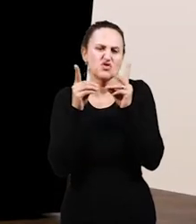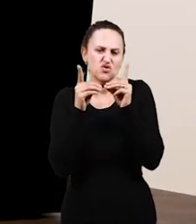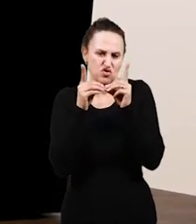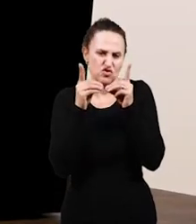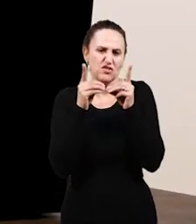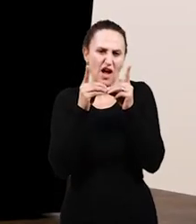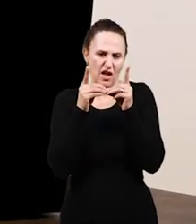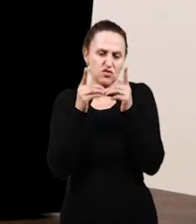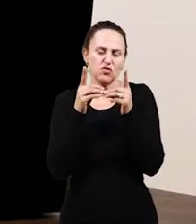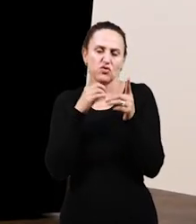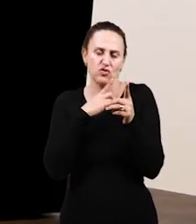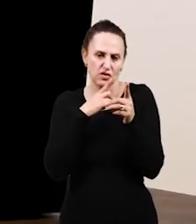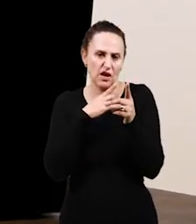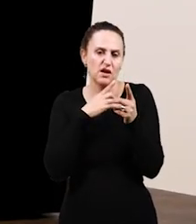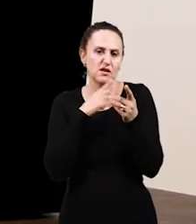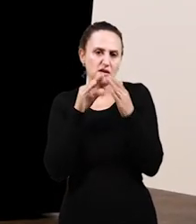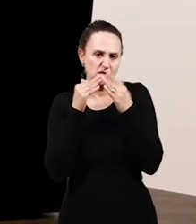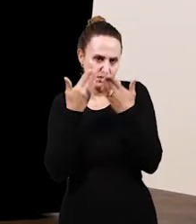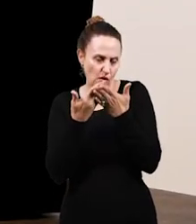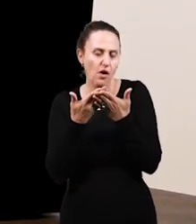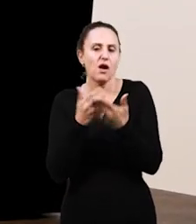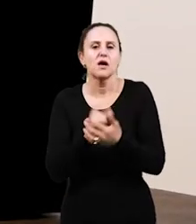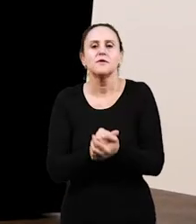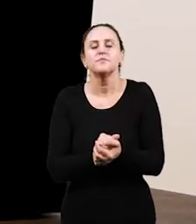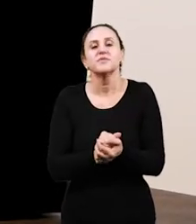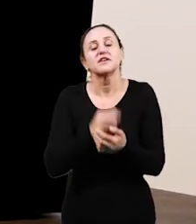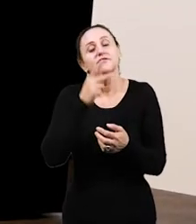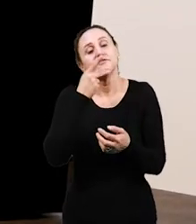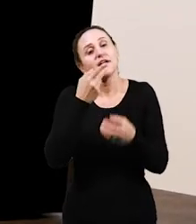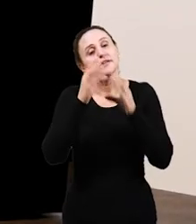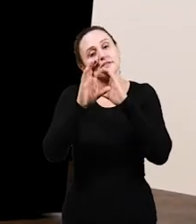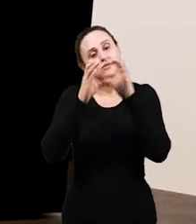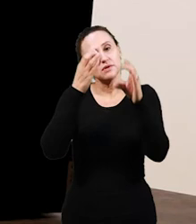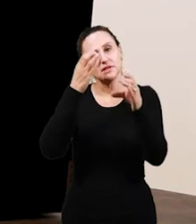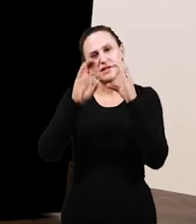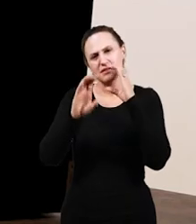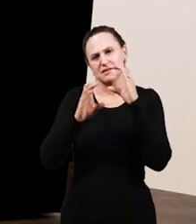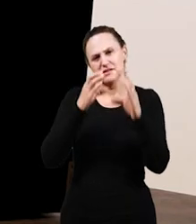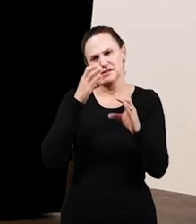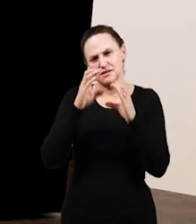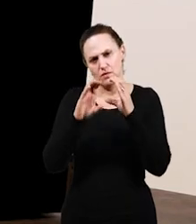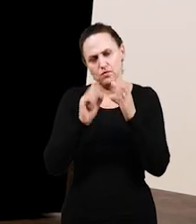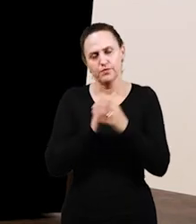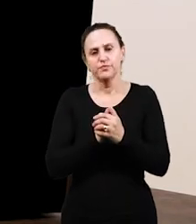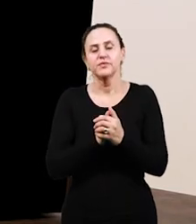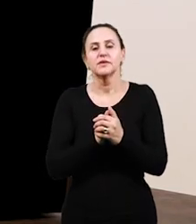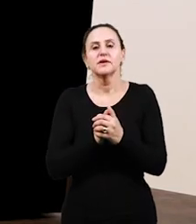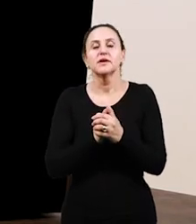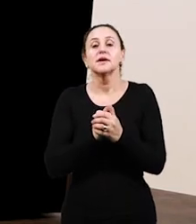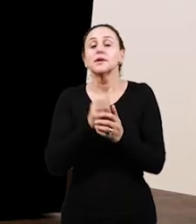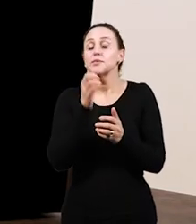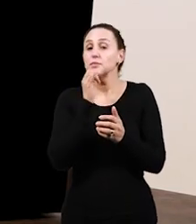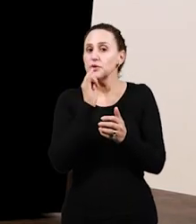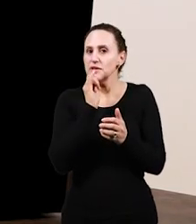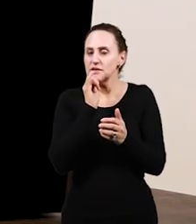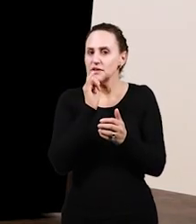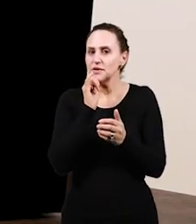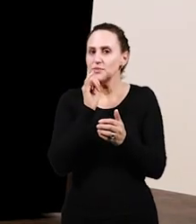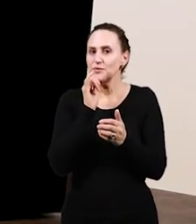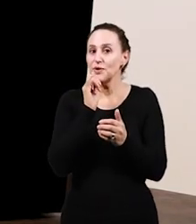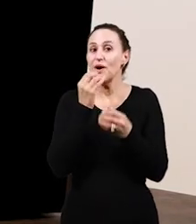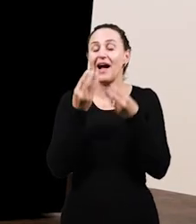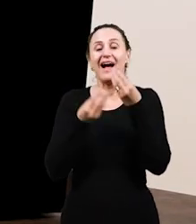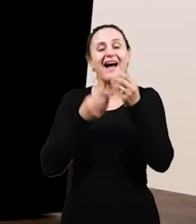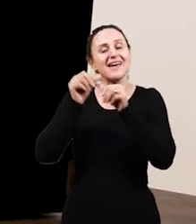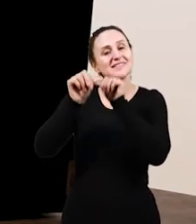esse esse esquema alimentar da comunicação que é não prever a polaridade pessoas que ou seja não prefiro a